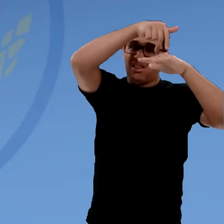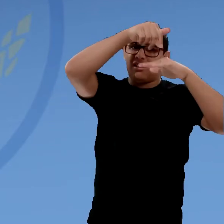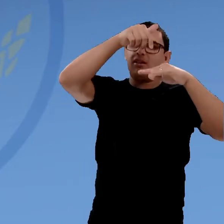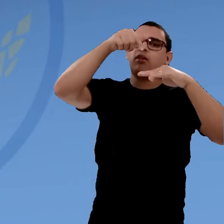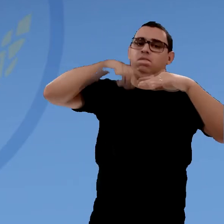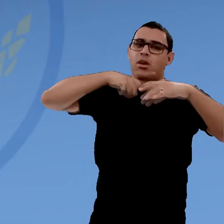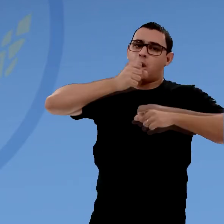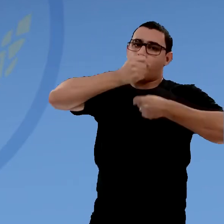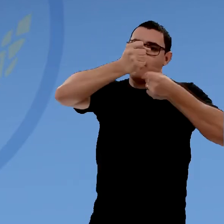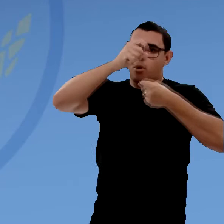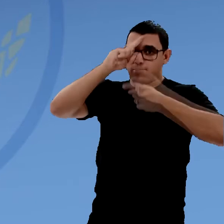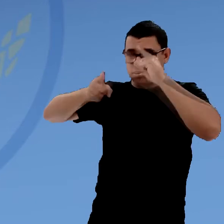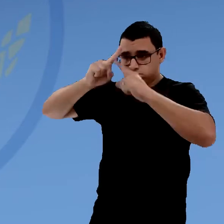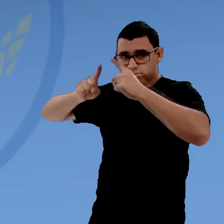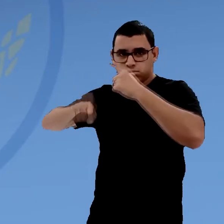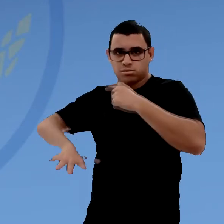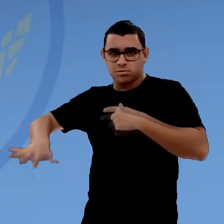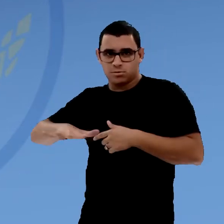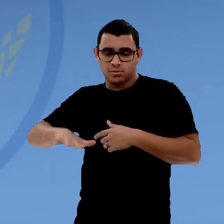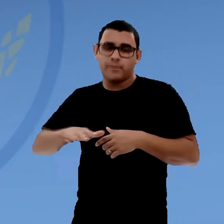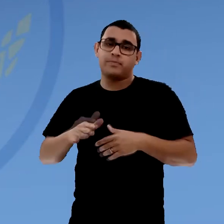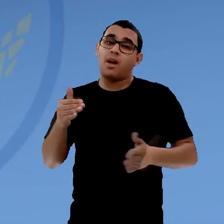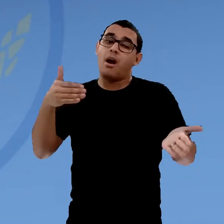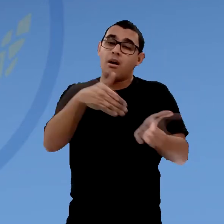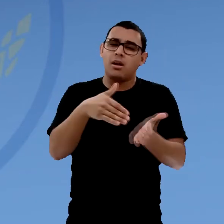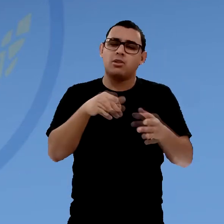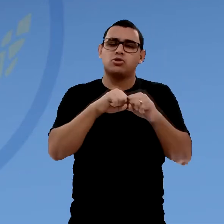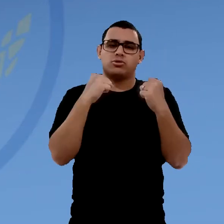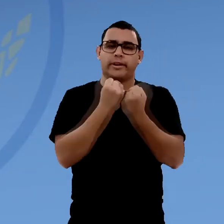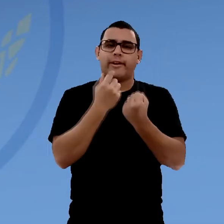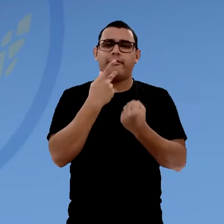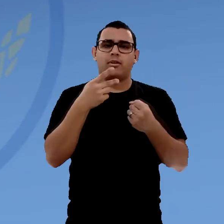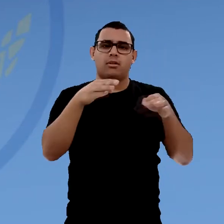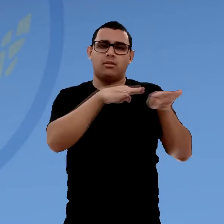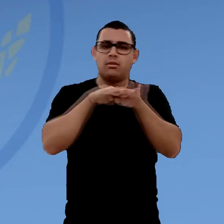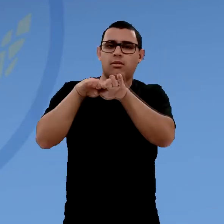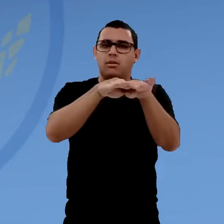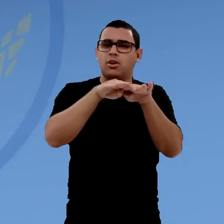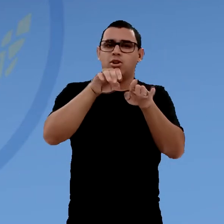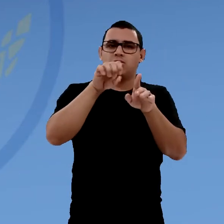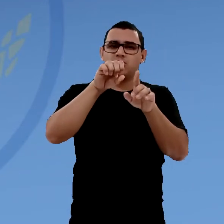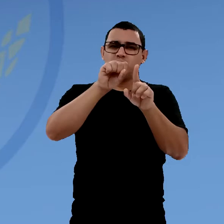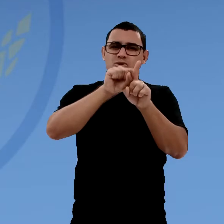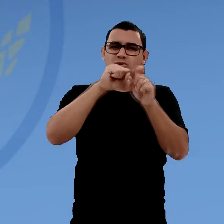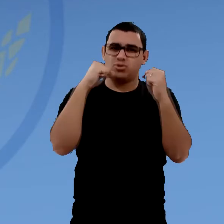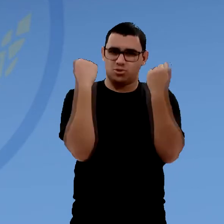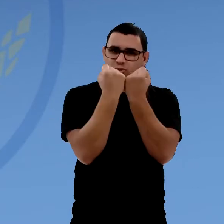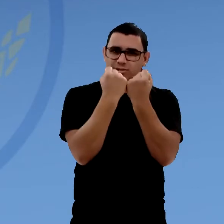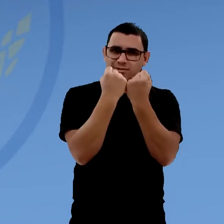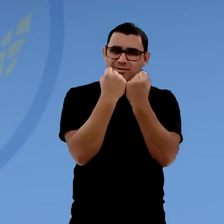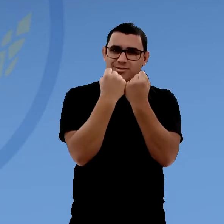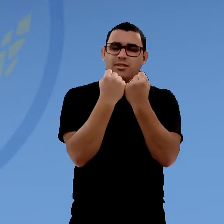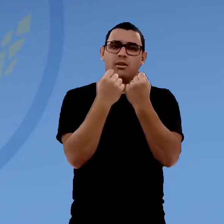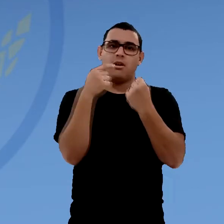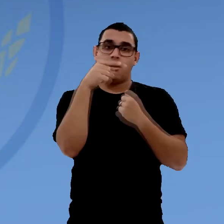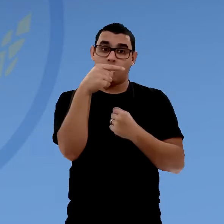Inclusive em sociedades socialistas existe o conceito de dominação dos comunistas, o